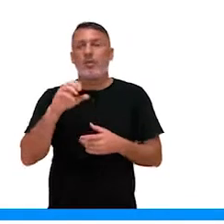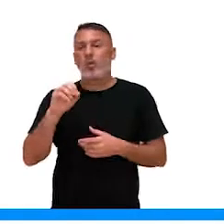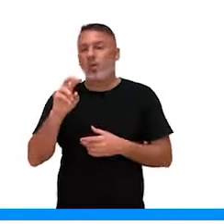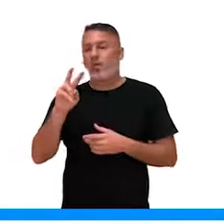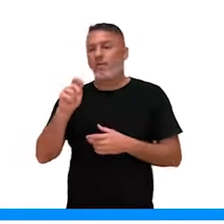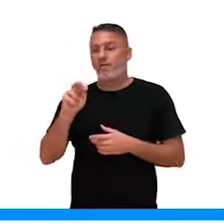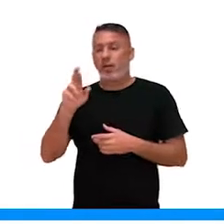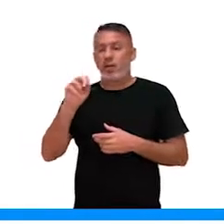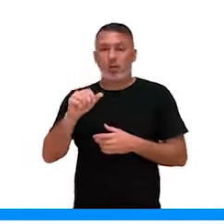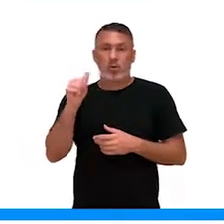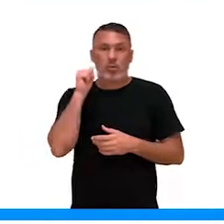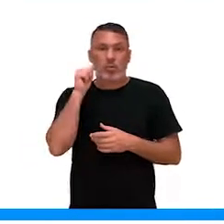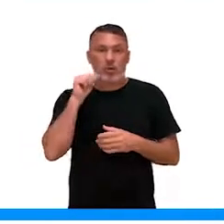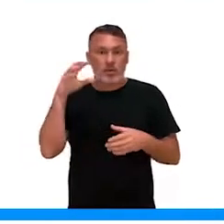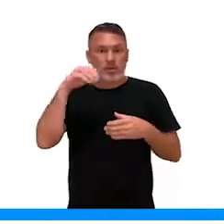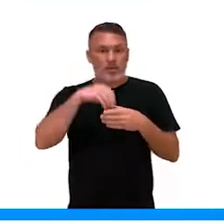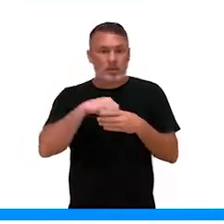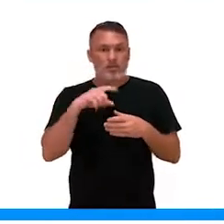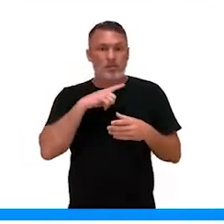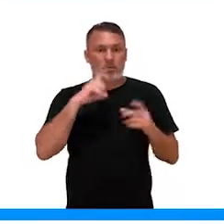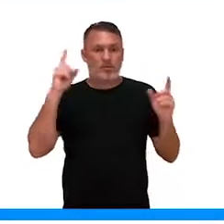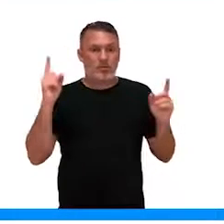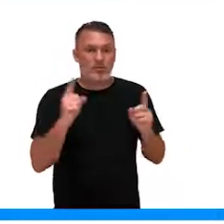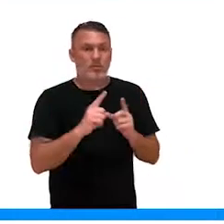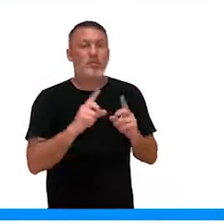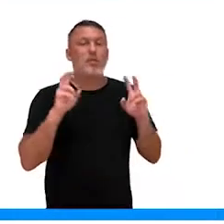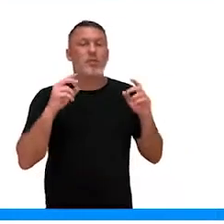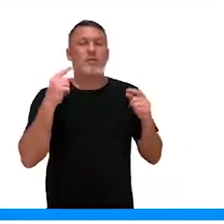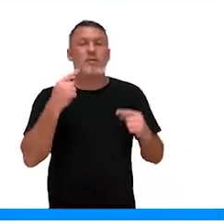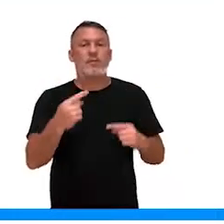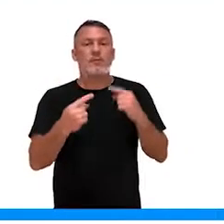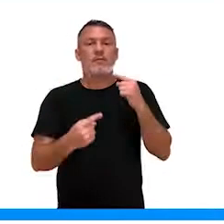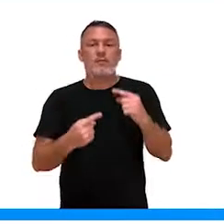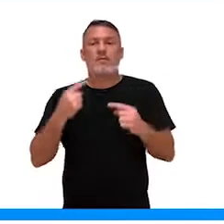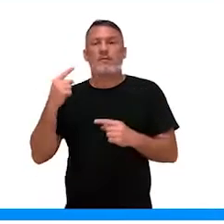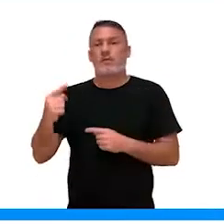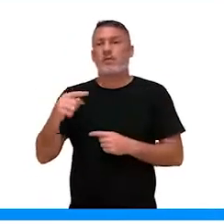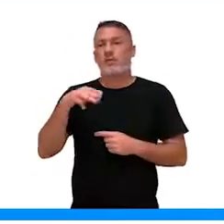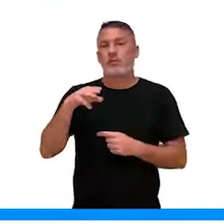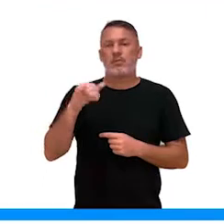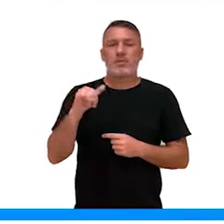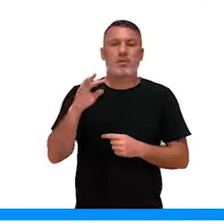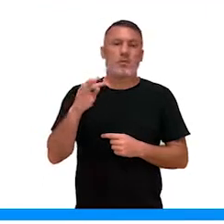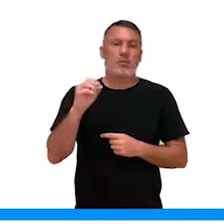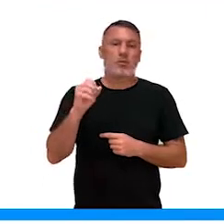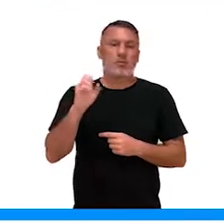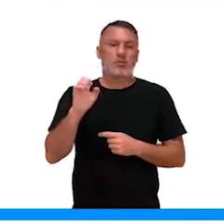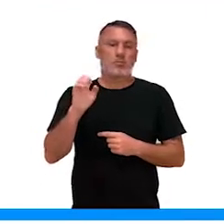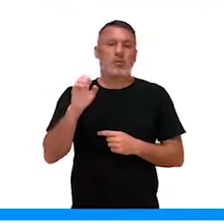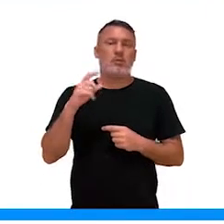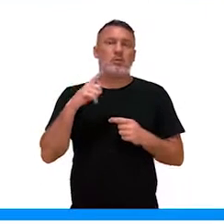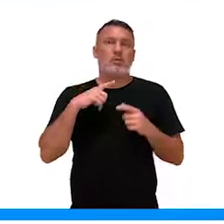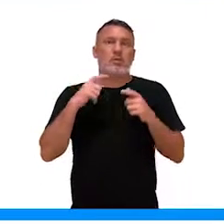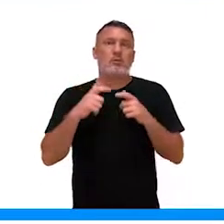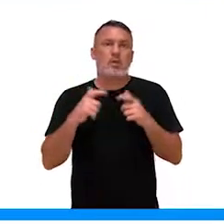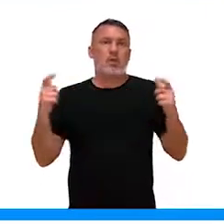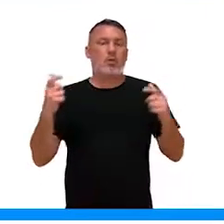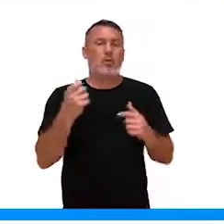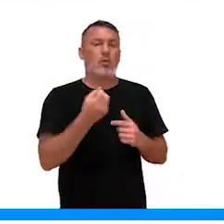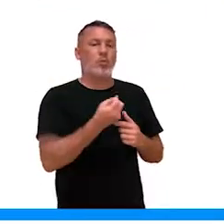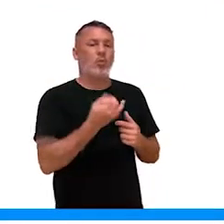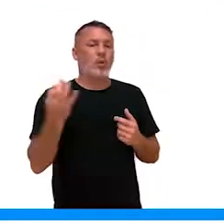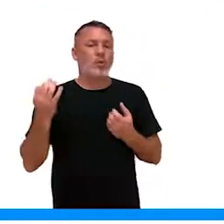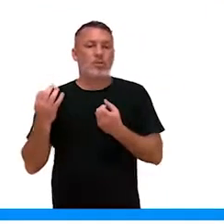células germinativas, que são chamadas de ovogônias, elas multiplicam-se por mitose. Então, elas aumentam